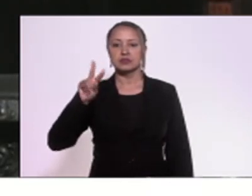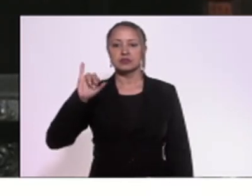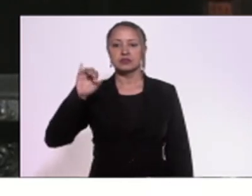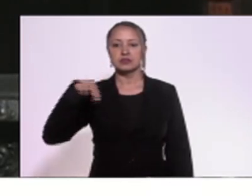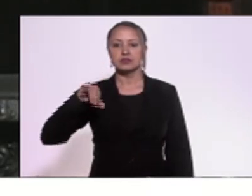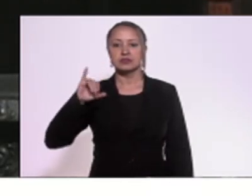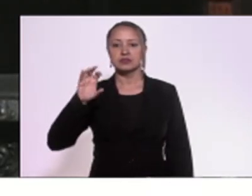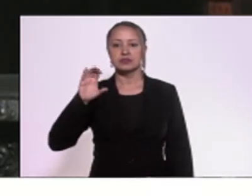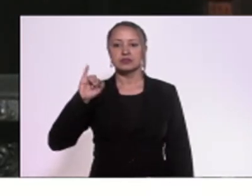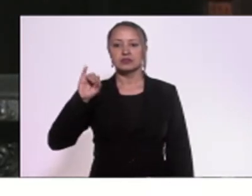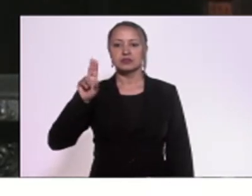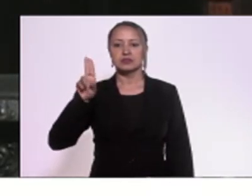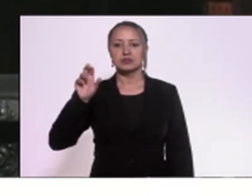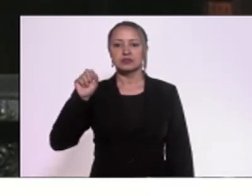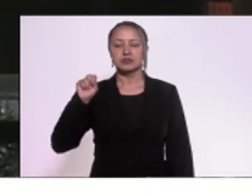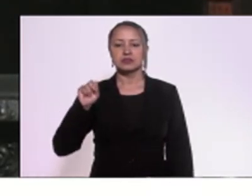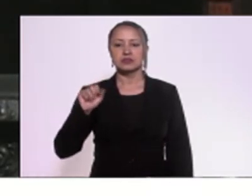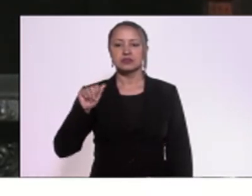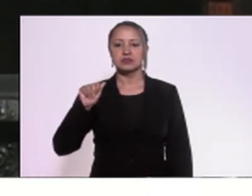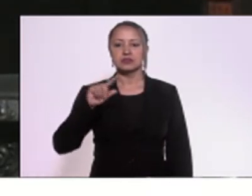Vinícius Azevedo.